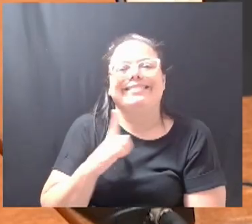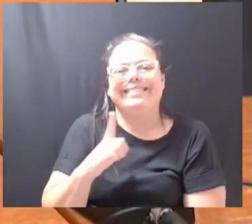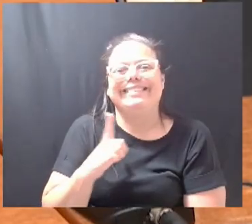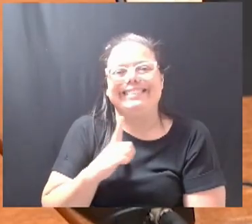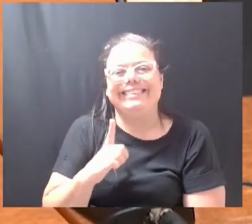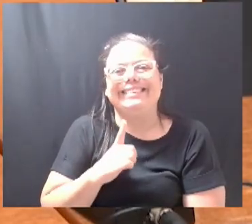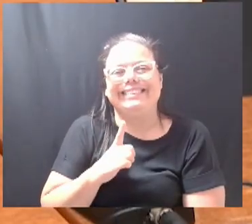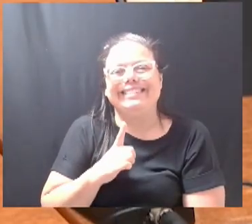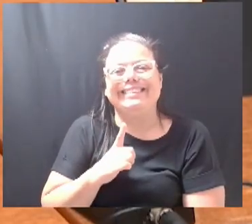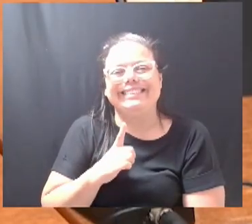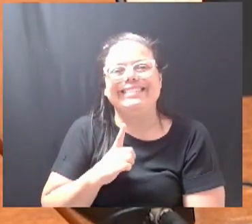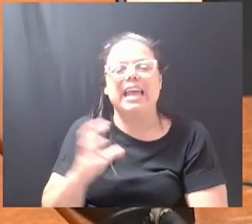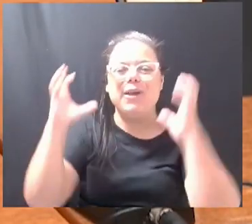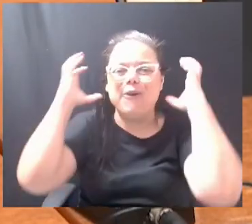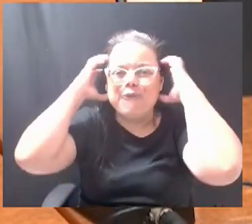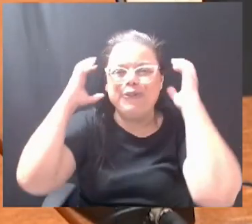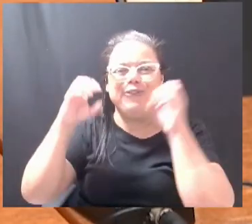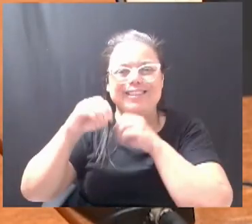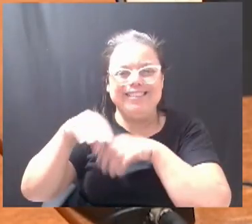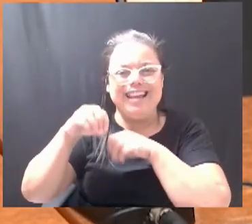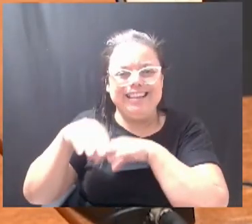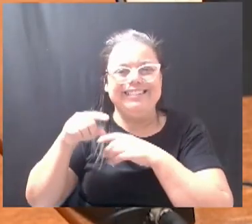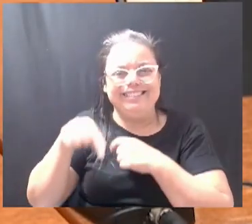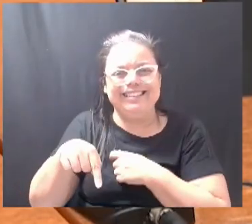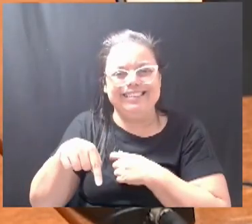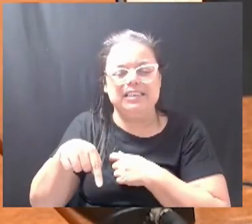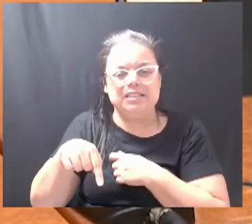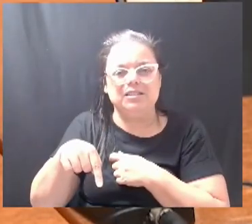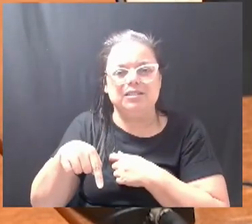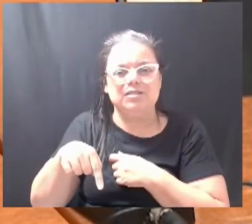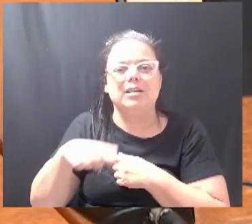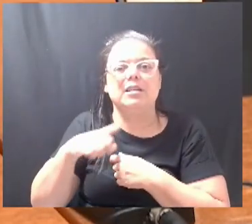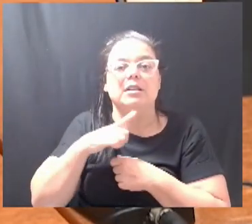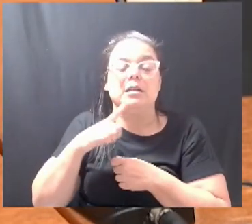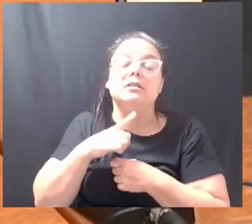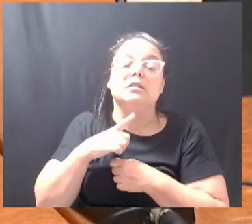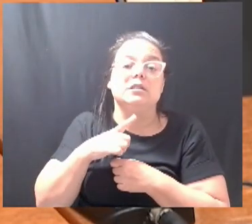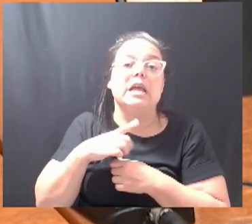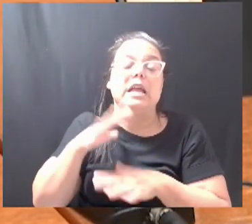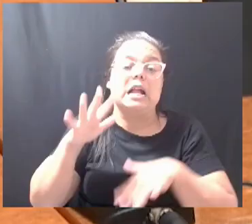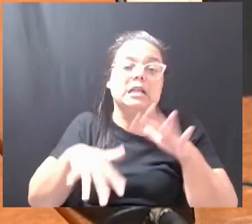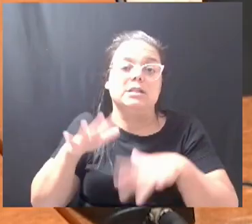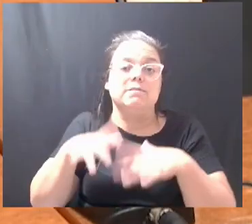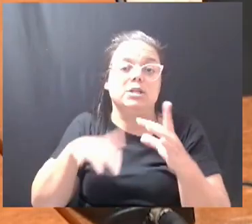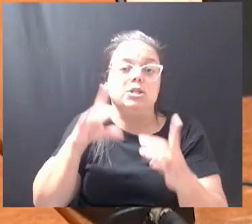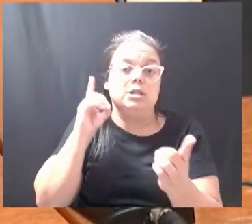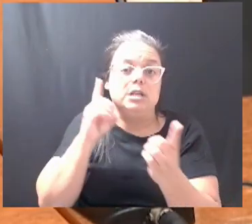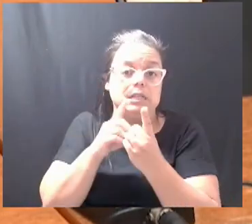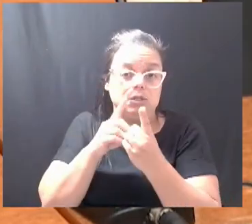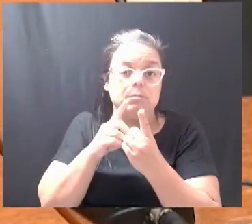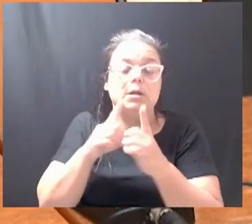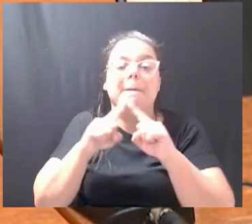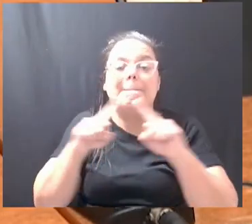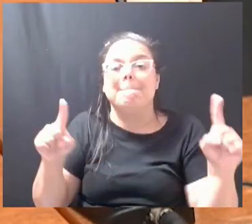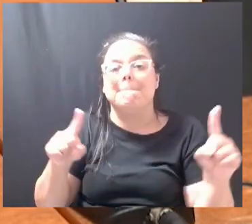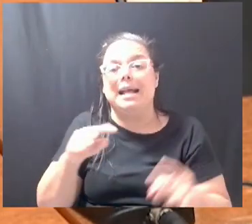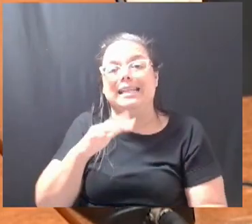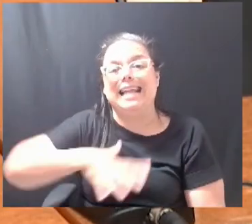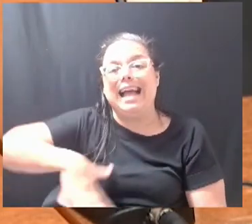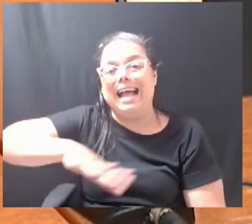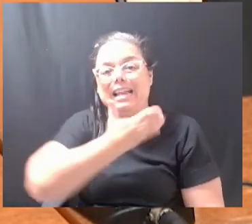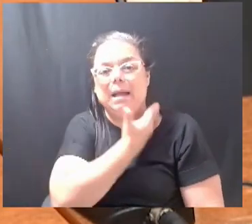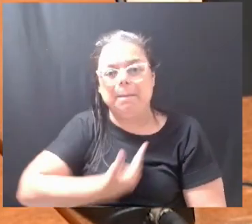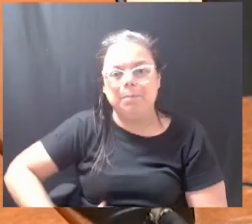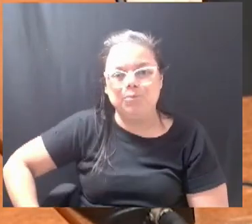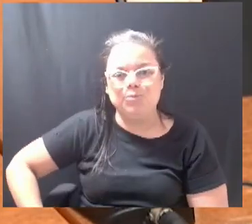fonoaudiólogo internamente. Alguns fazem consultorias, né? Mas, na rede pública, eu acho que é o profissional